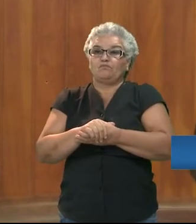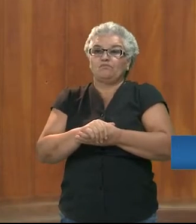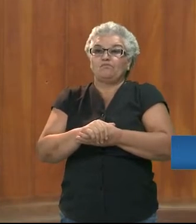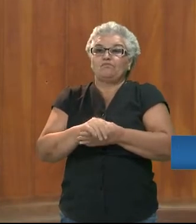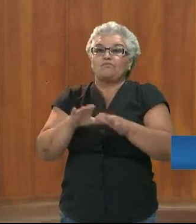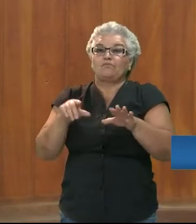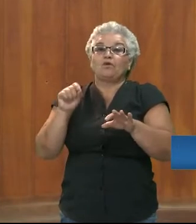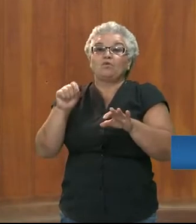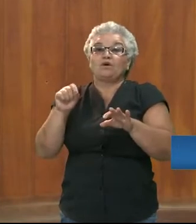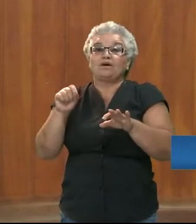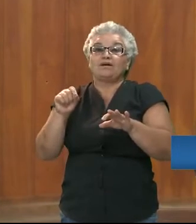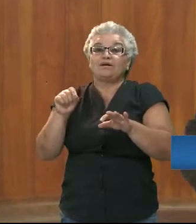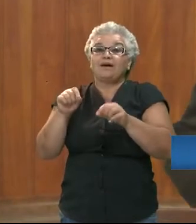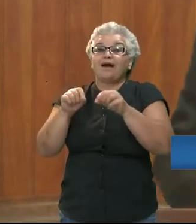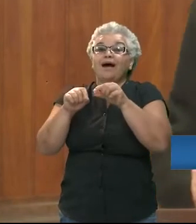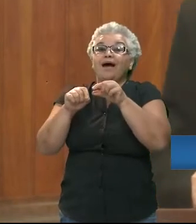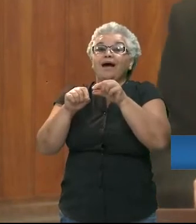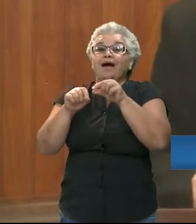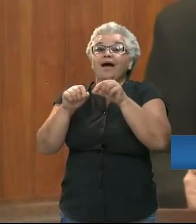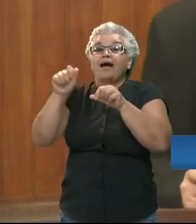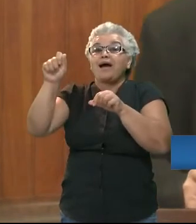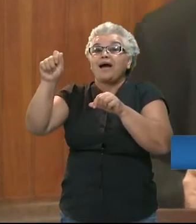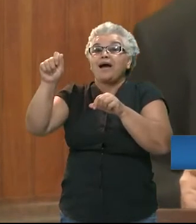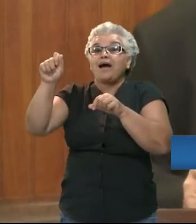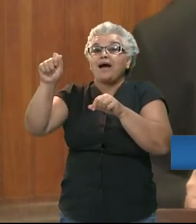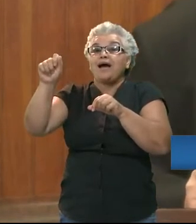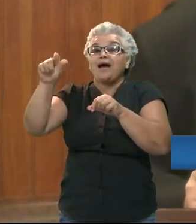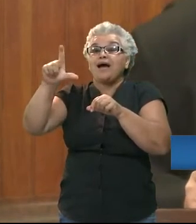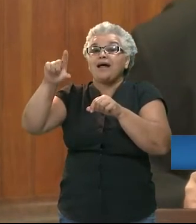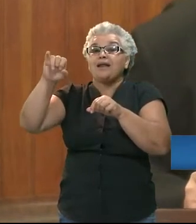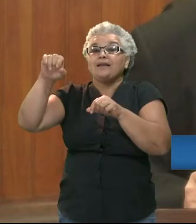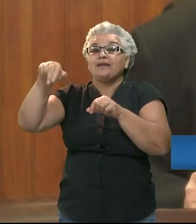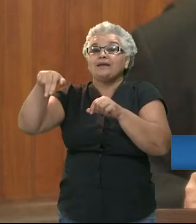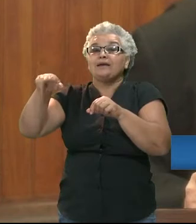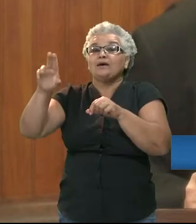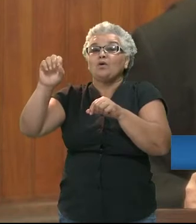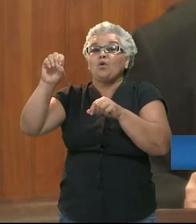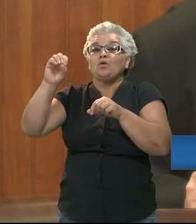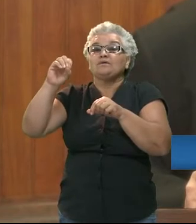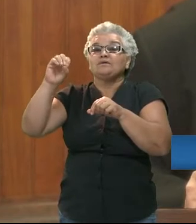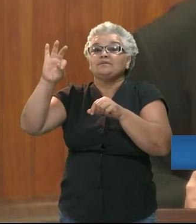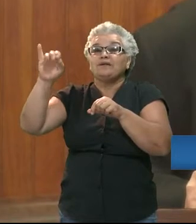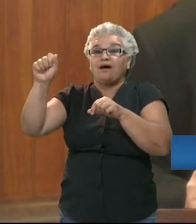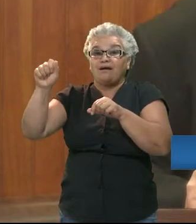majoração de alíquota, que não era o caso, aqui é a correção, criação ou extinção de tributo.